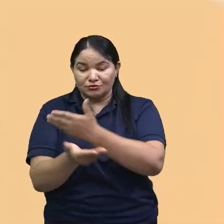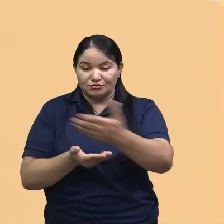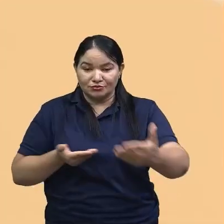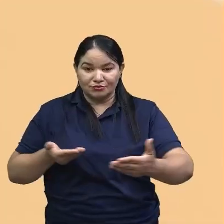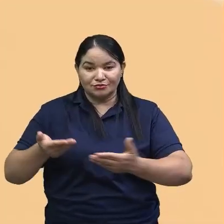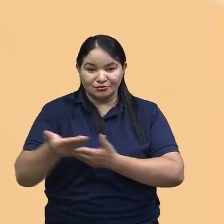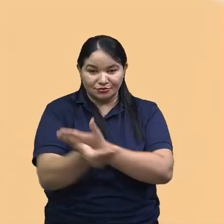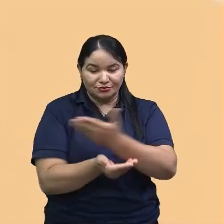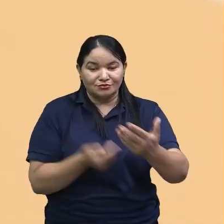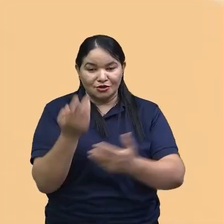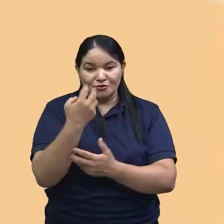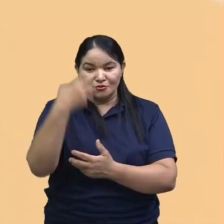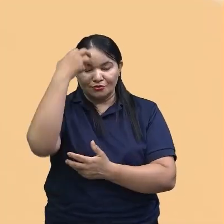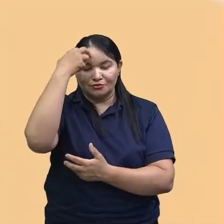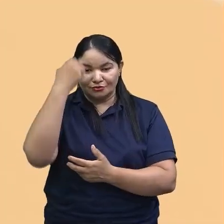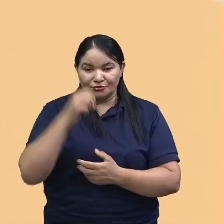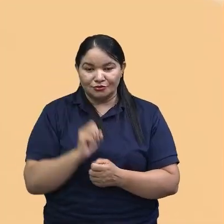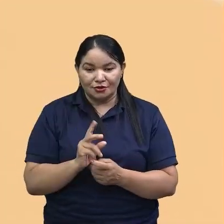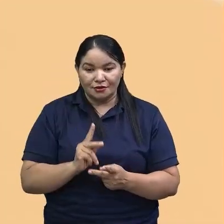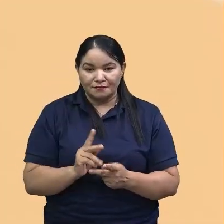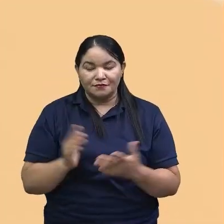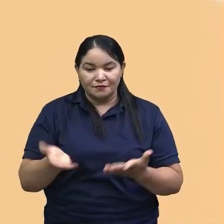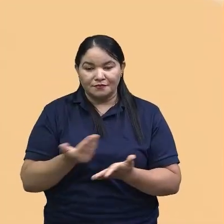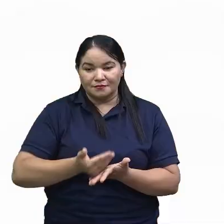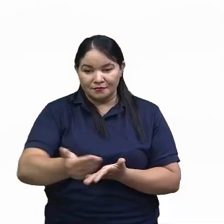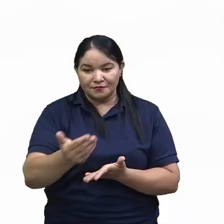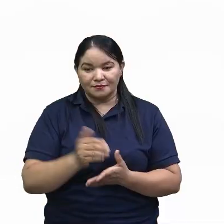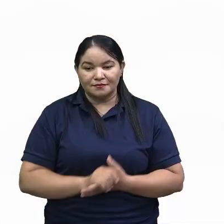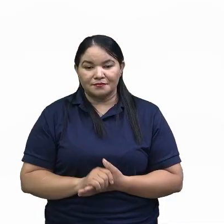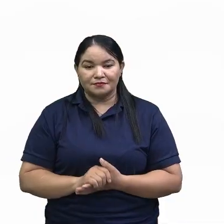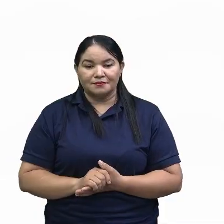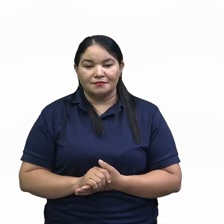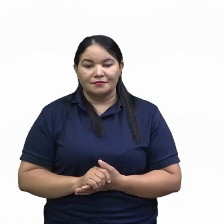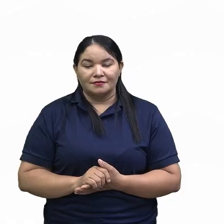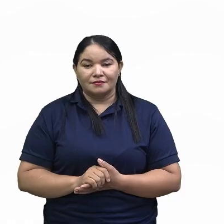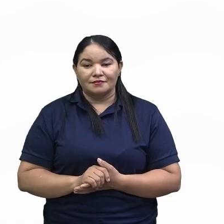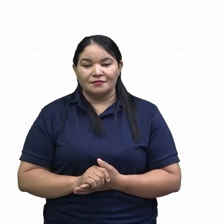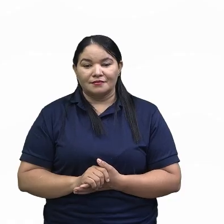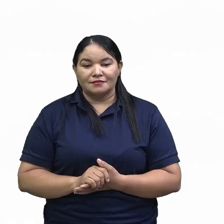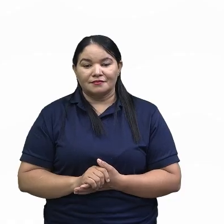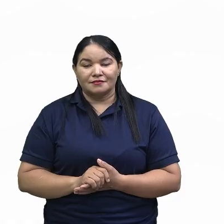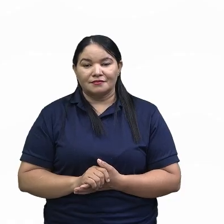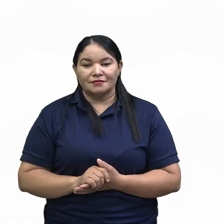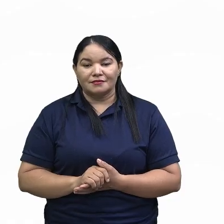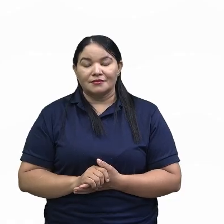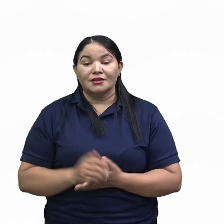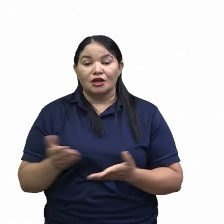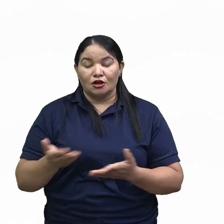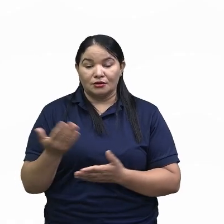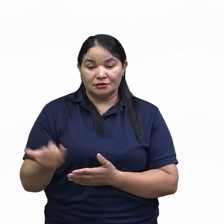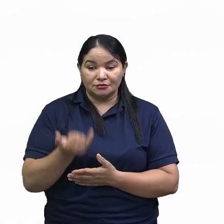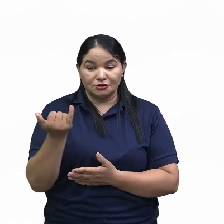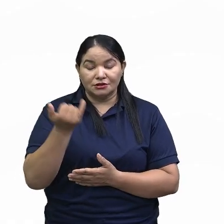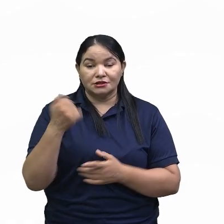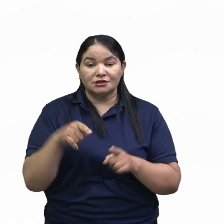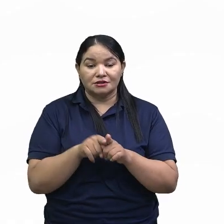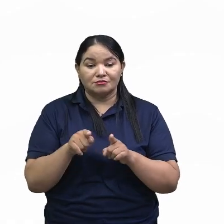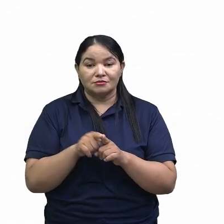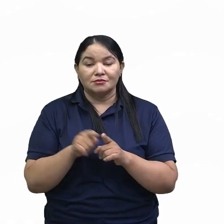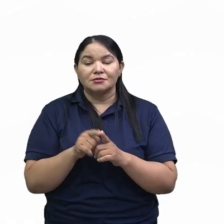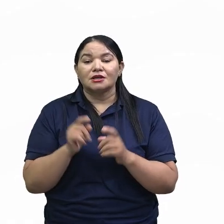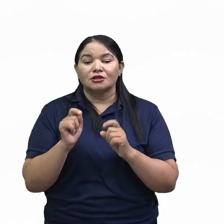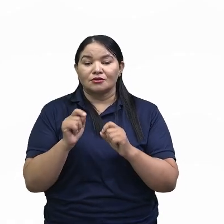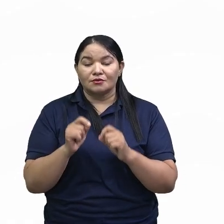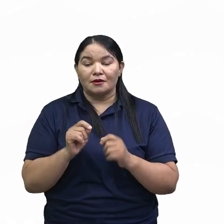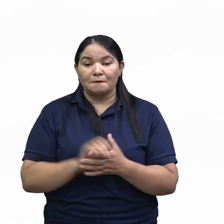trocas culturais. E aí a gente continua aqui com o nosso texto. E um ponto importante da interculturalidade